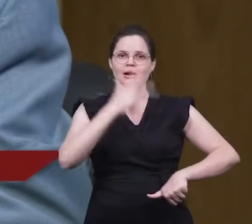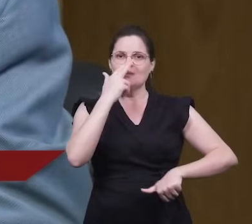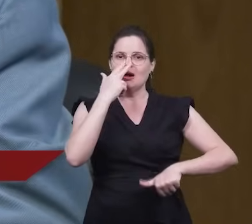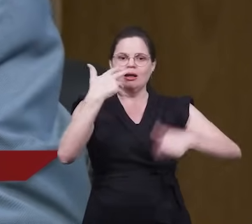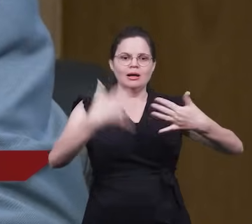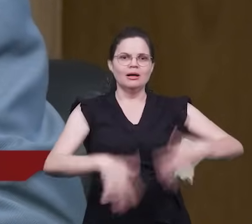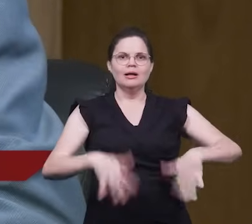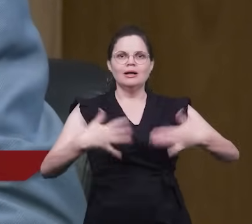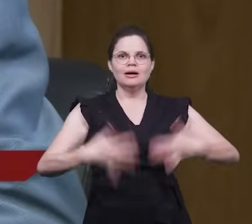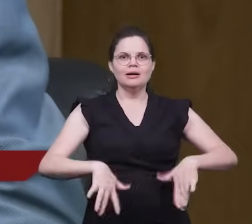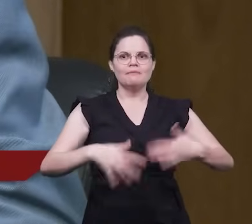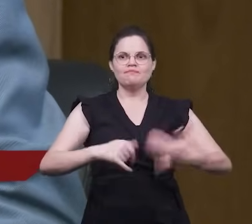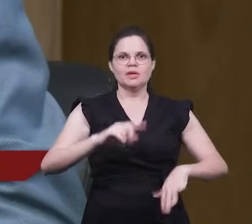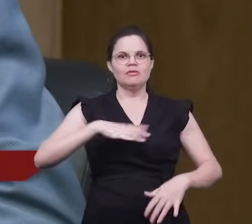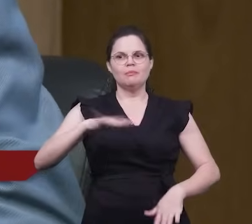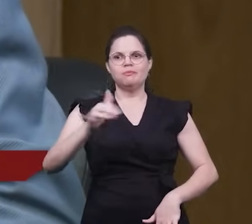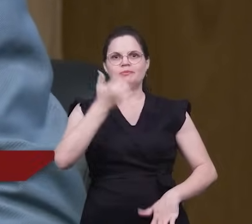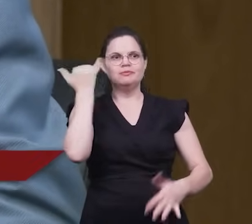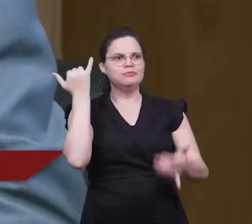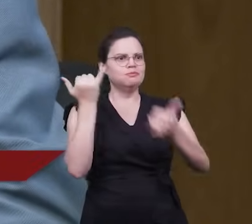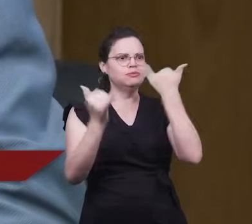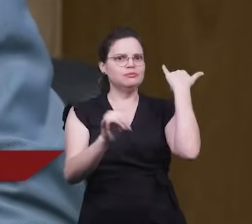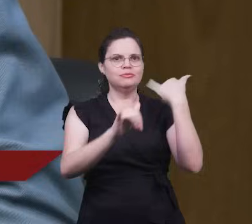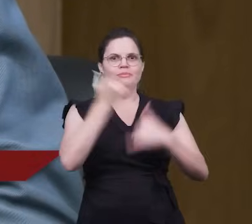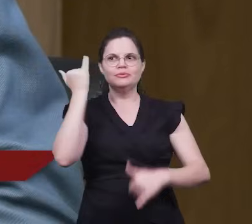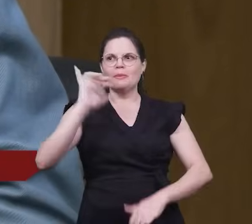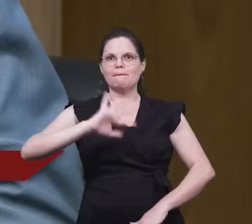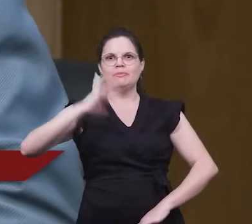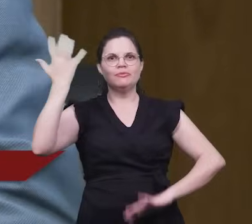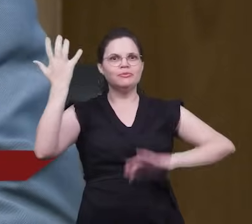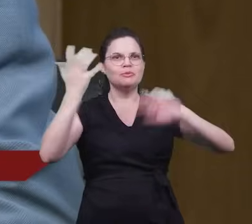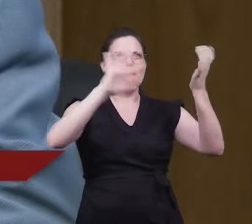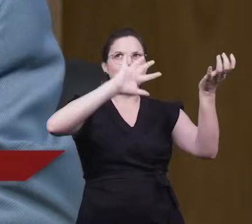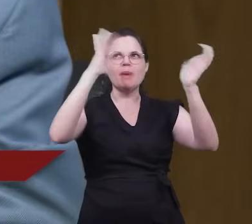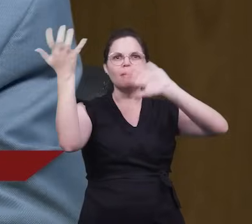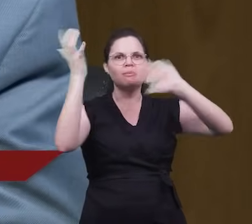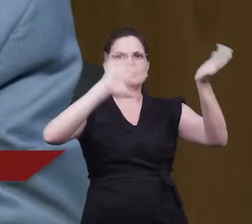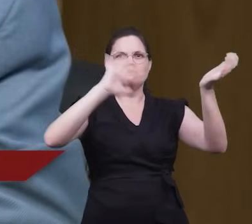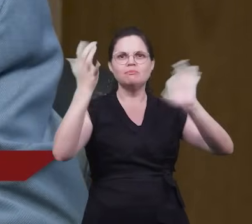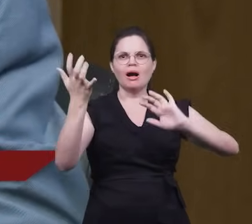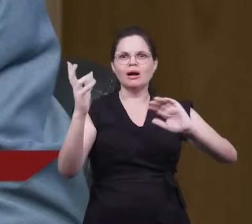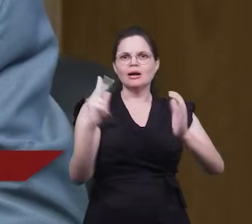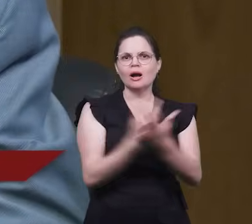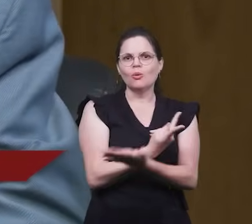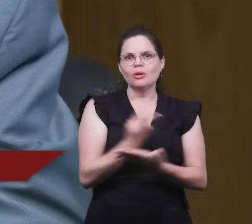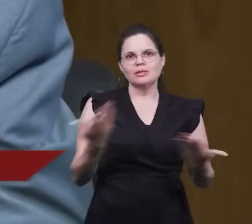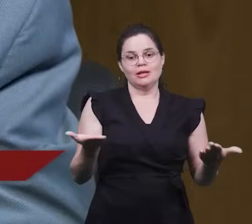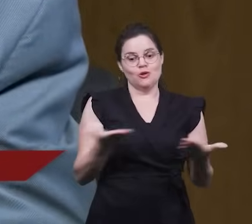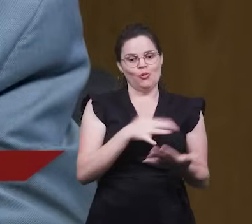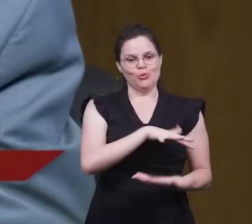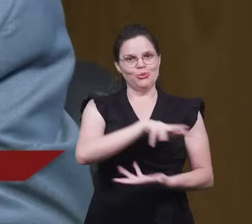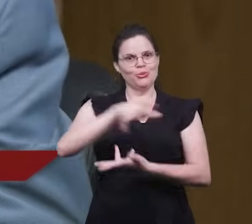desespero, com tantos acidentes geofísicos e